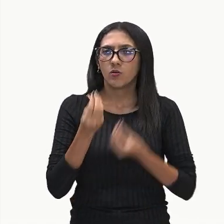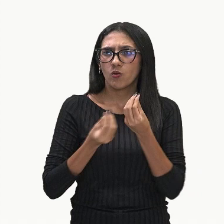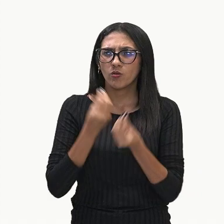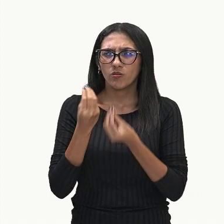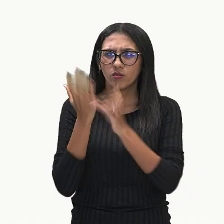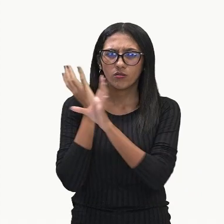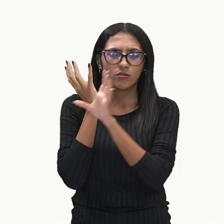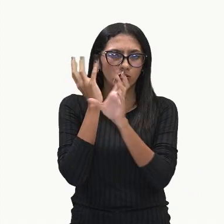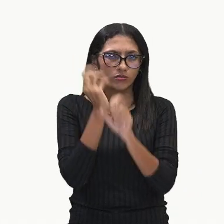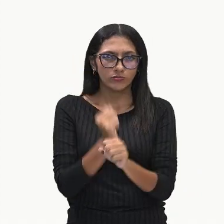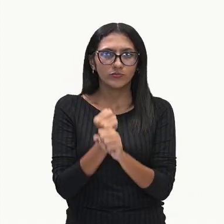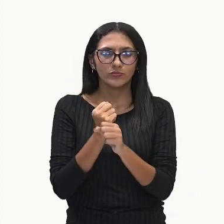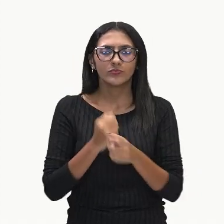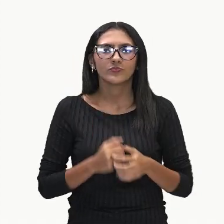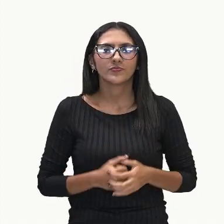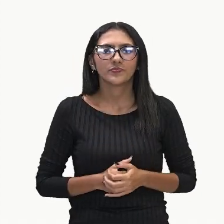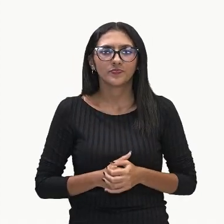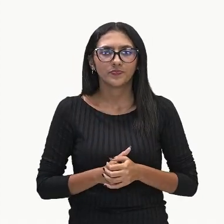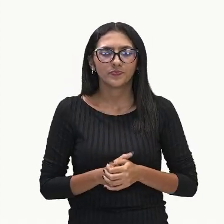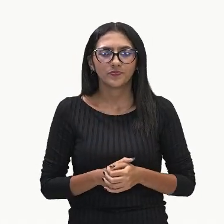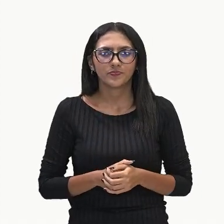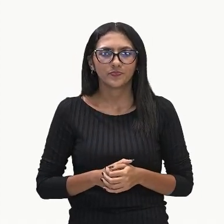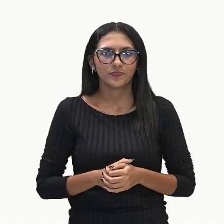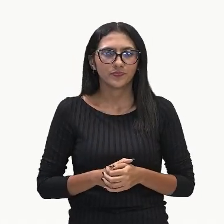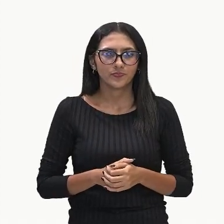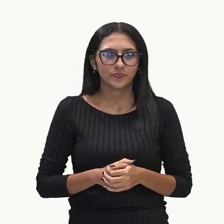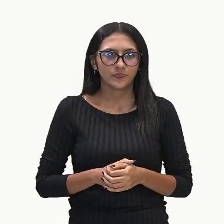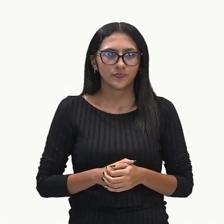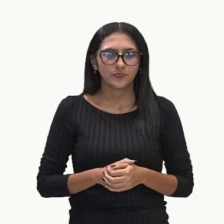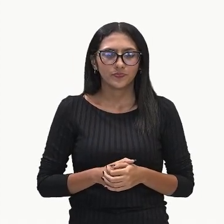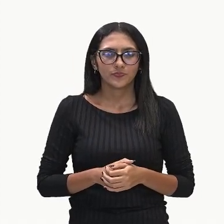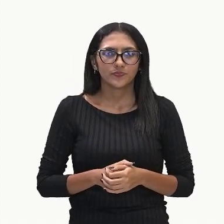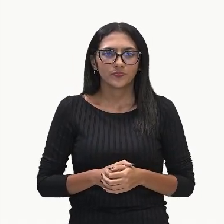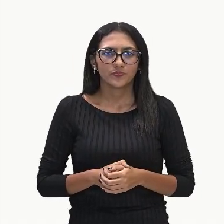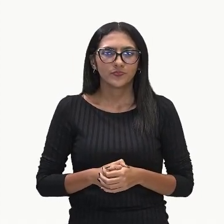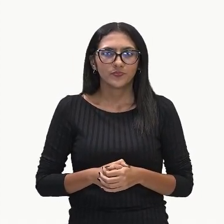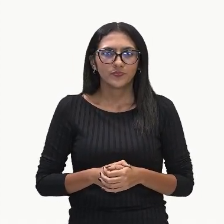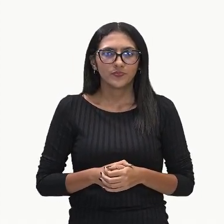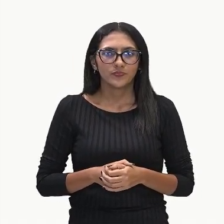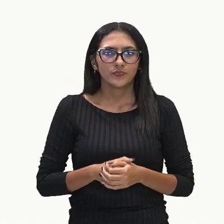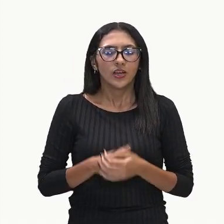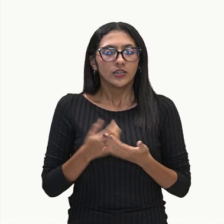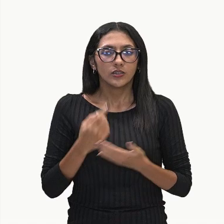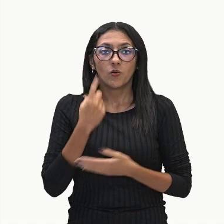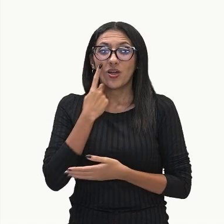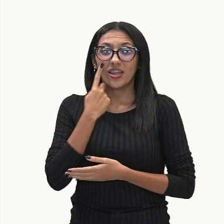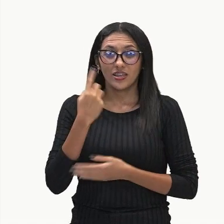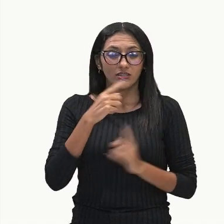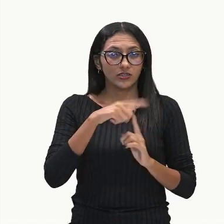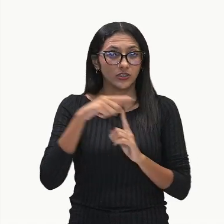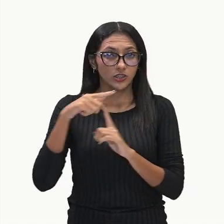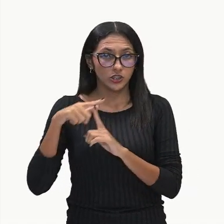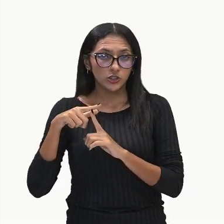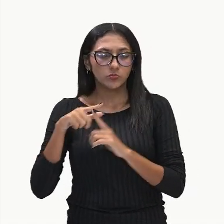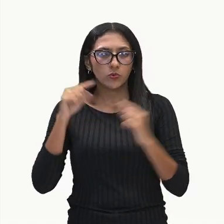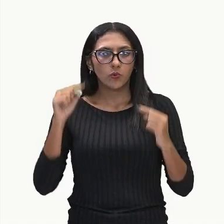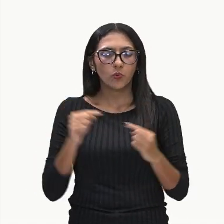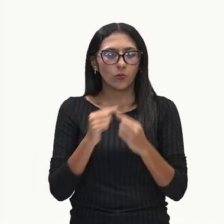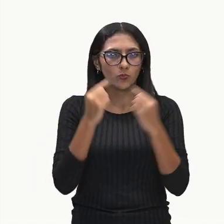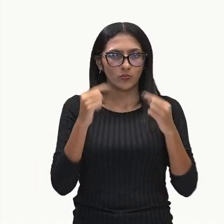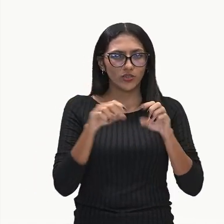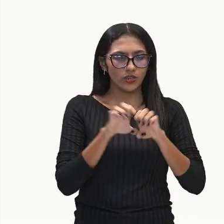começar a resolver equação do segundo grau incompleta nesse formato, nós vamos